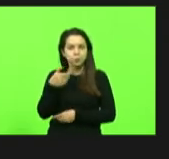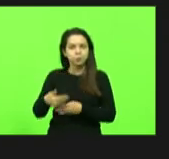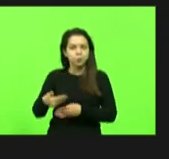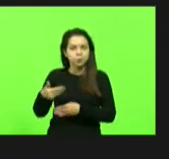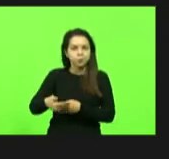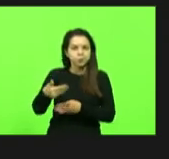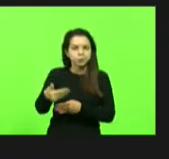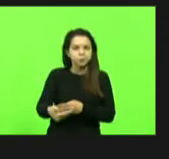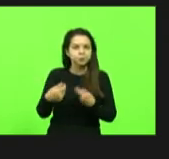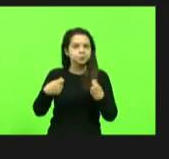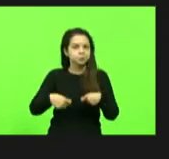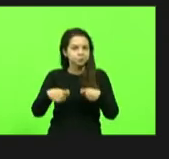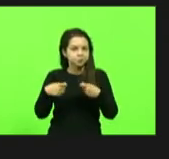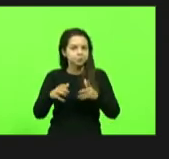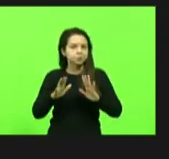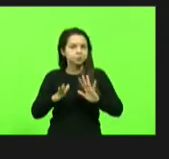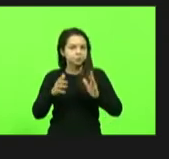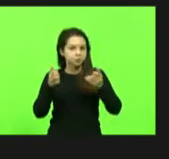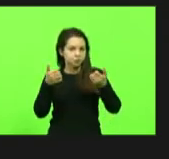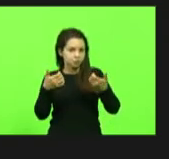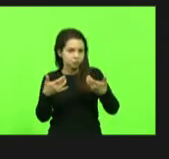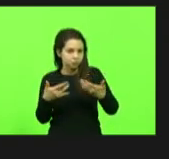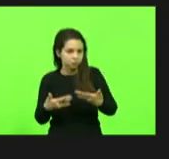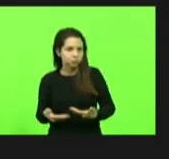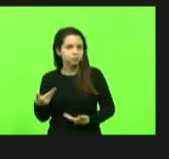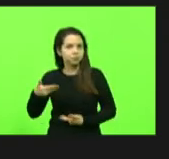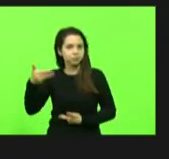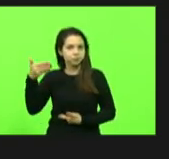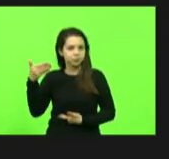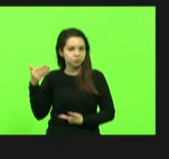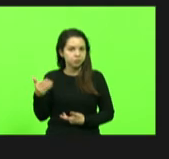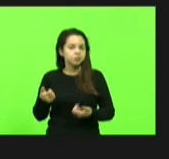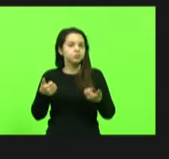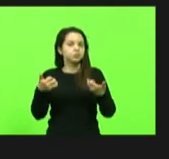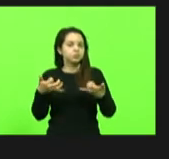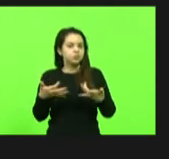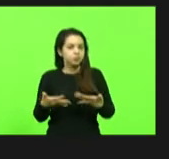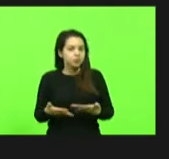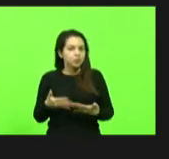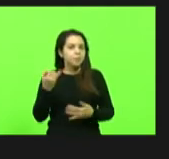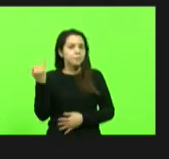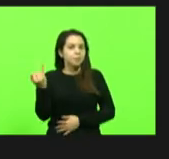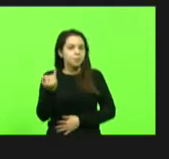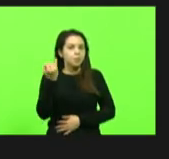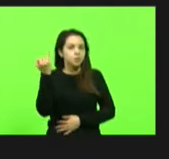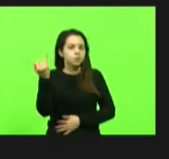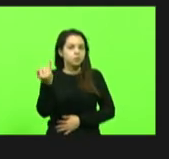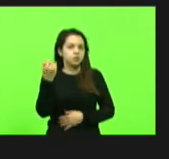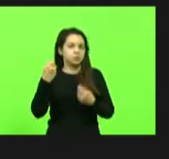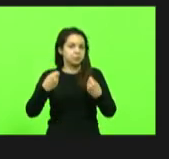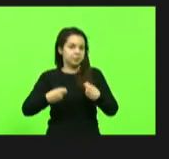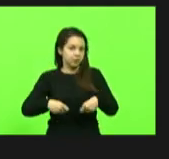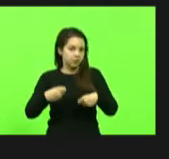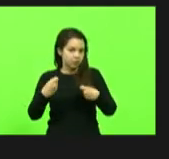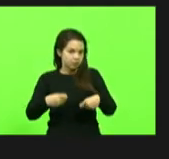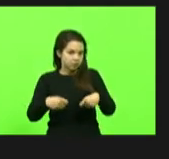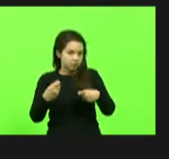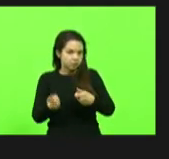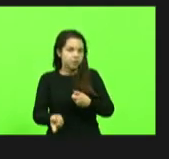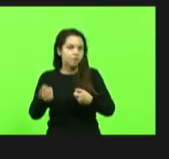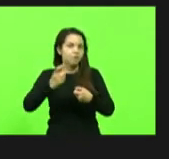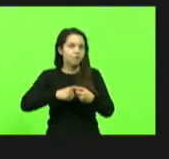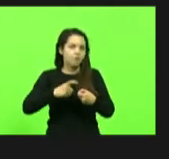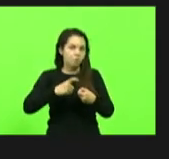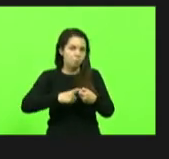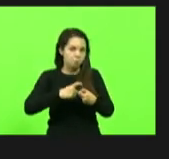foi destacado aqui pelas falas que me antecederam sobre a importância da recomposição da